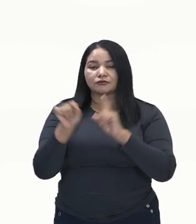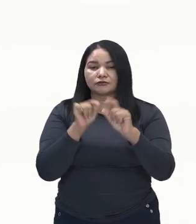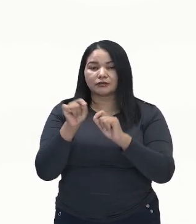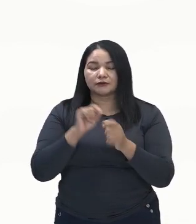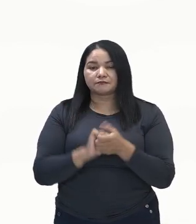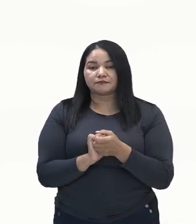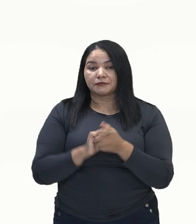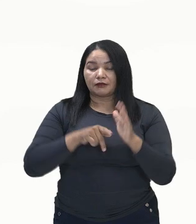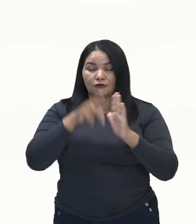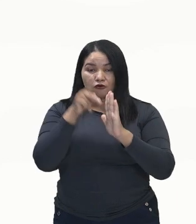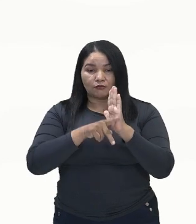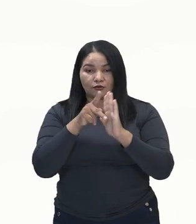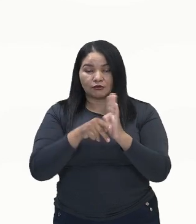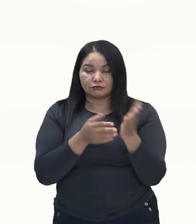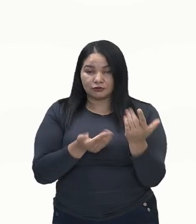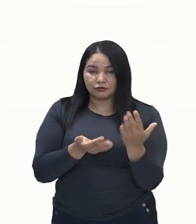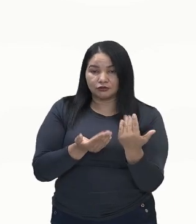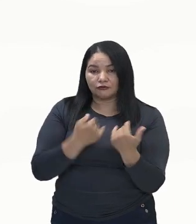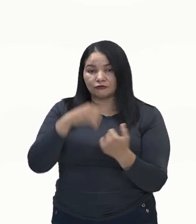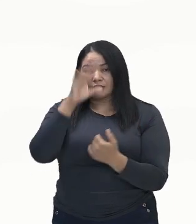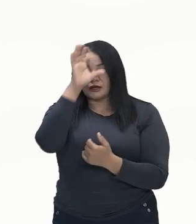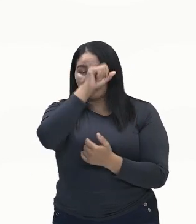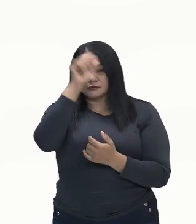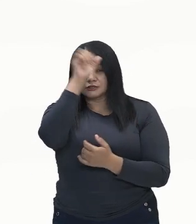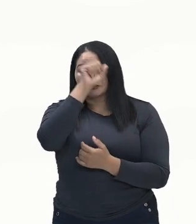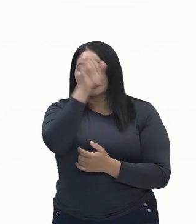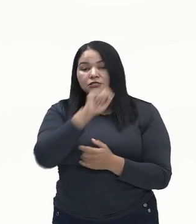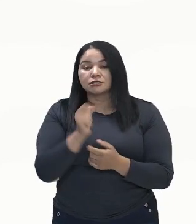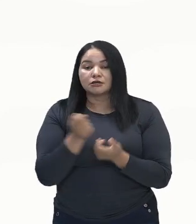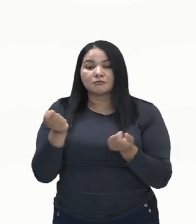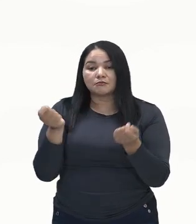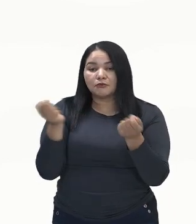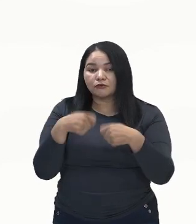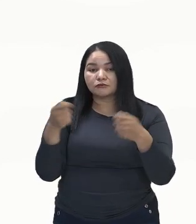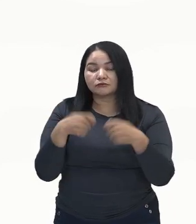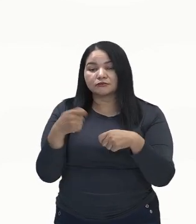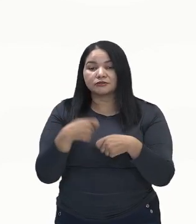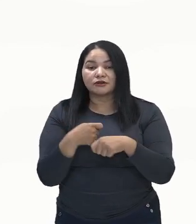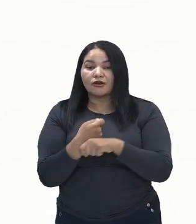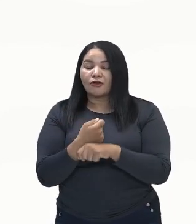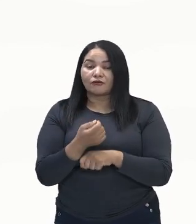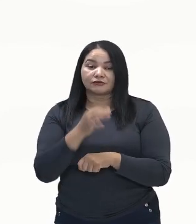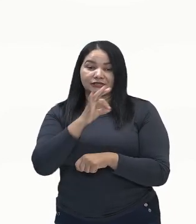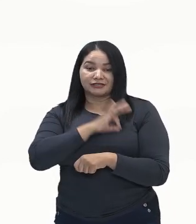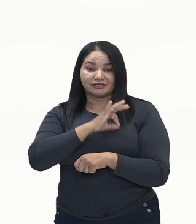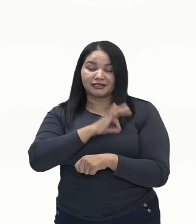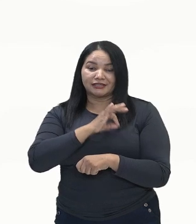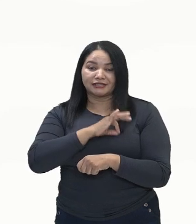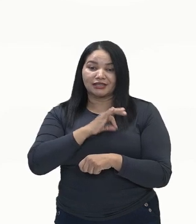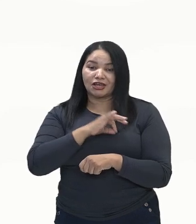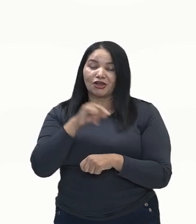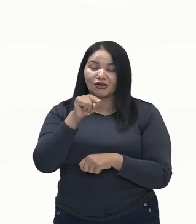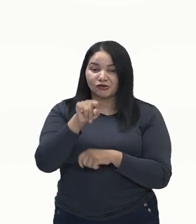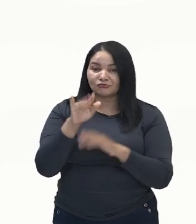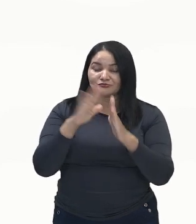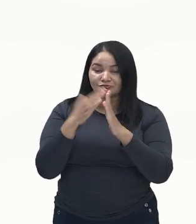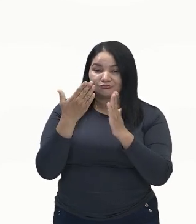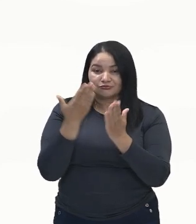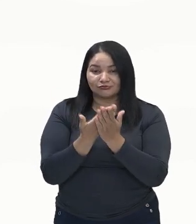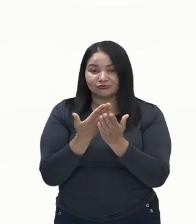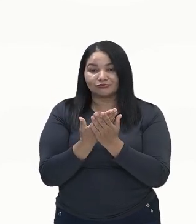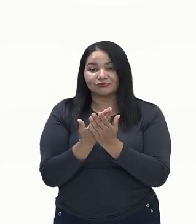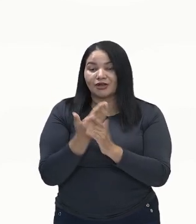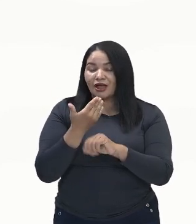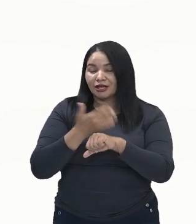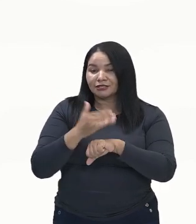programa Jovem Aprendiz proporciona uma oportunidade de ganhar um salário enquanto você está adquirindo